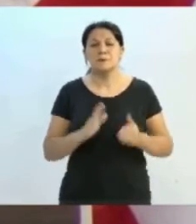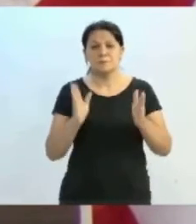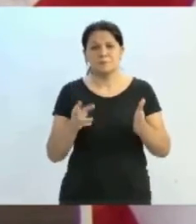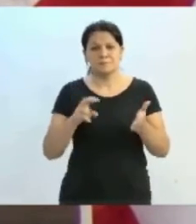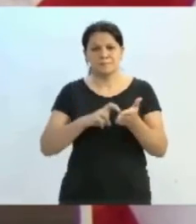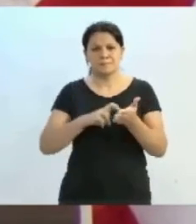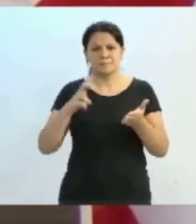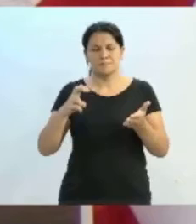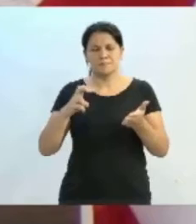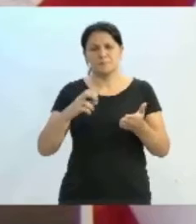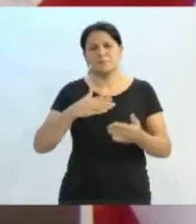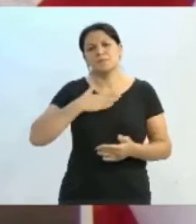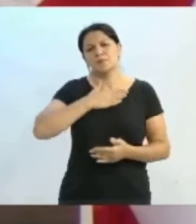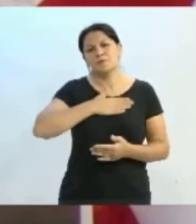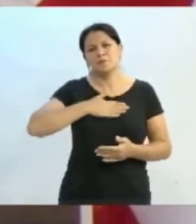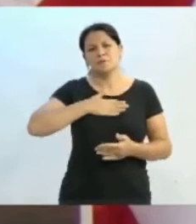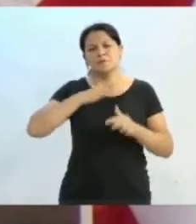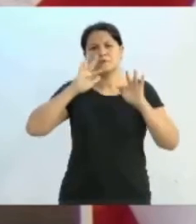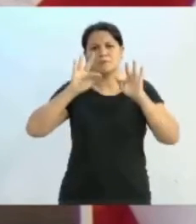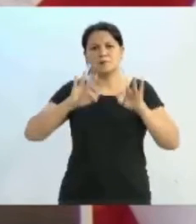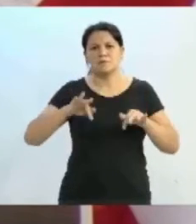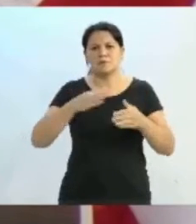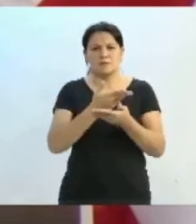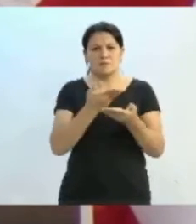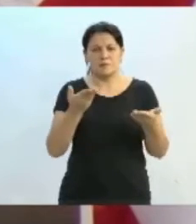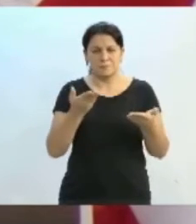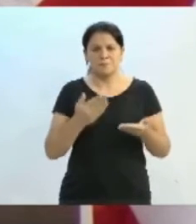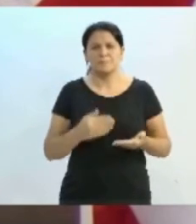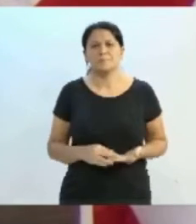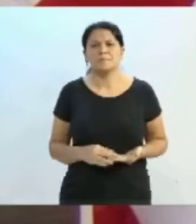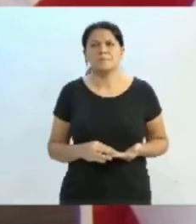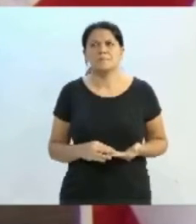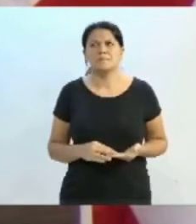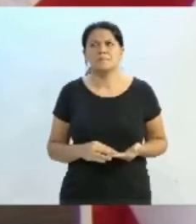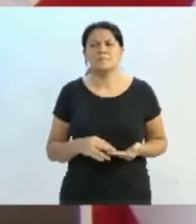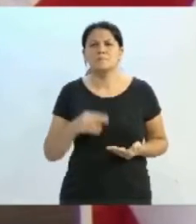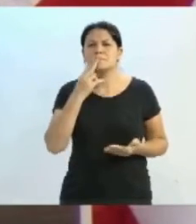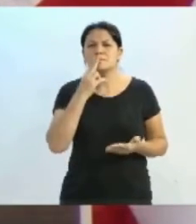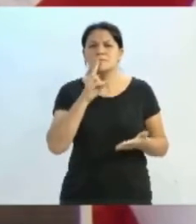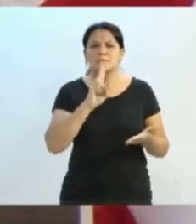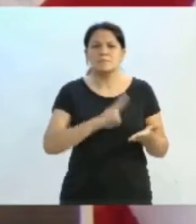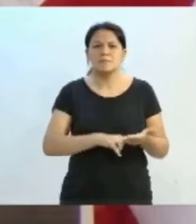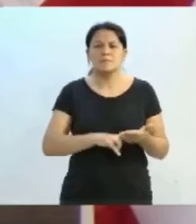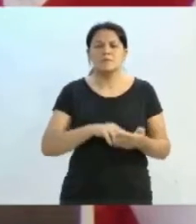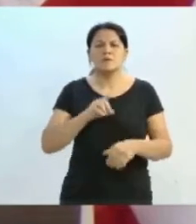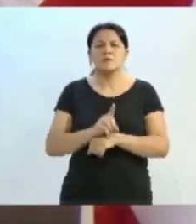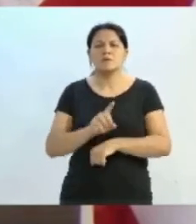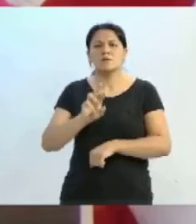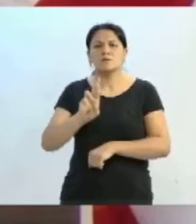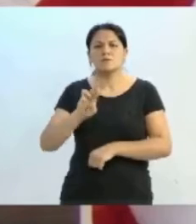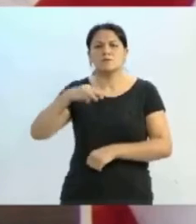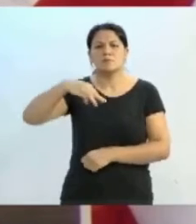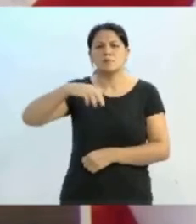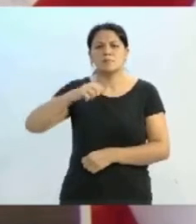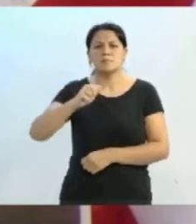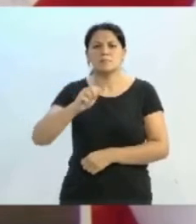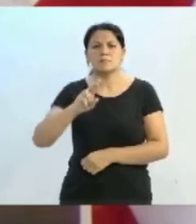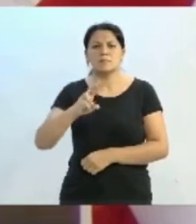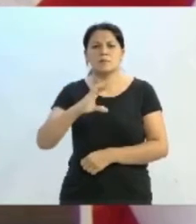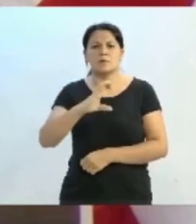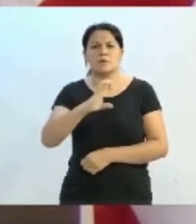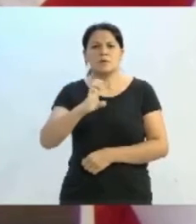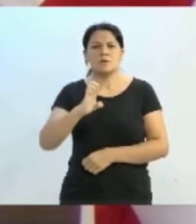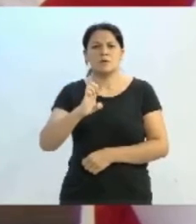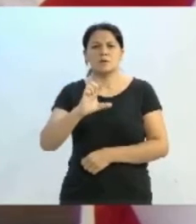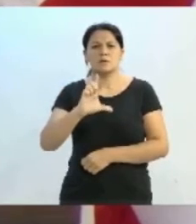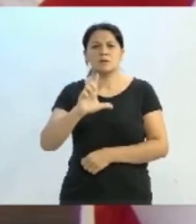e eu gostaria de concluir meu pronunciamento falando sobre isso a carta da doutora Marcela ela escreveu uma carta e eu gostaria de